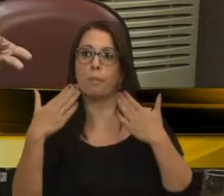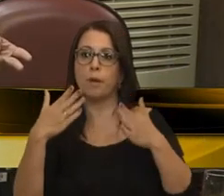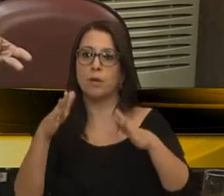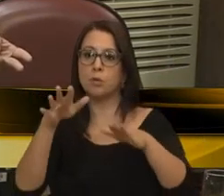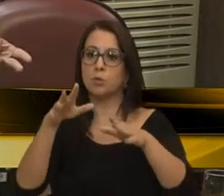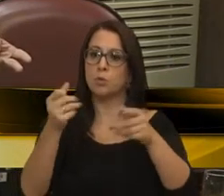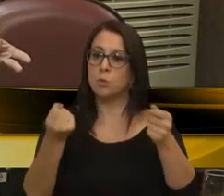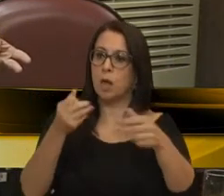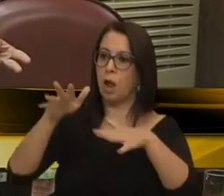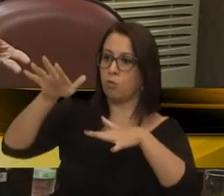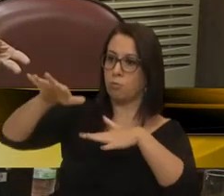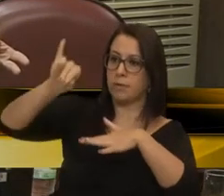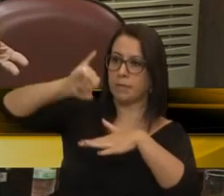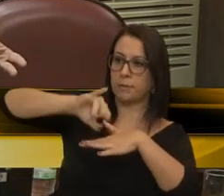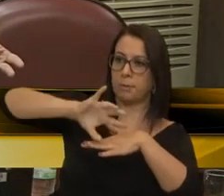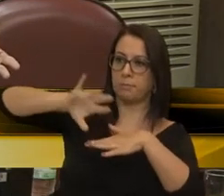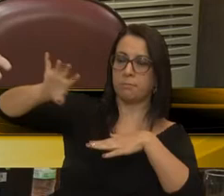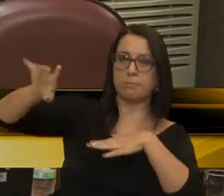alegóricos.